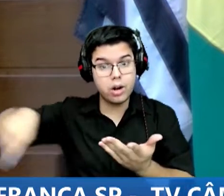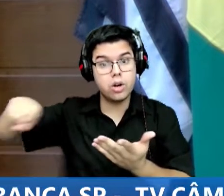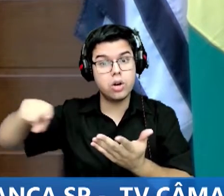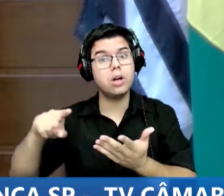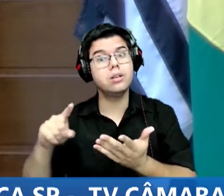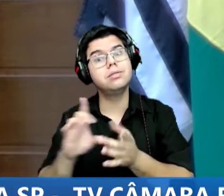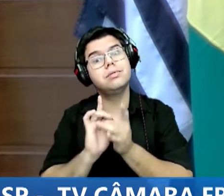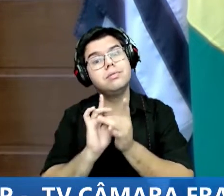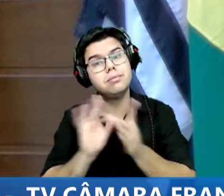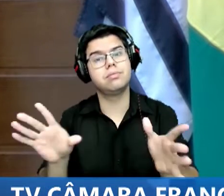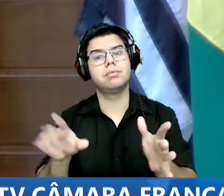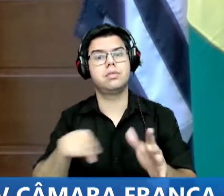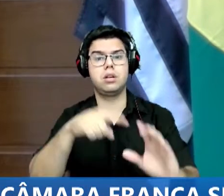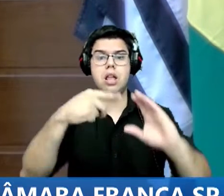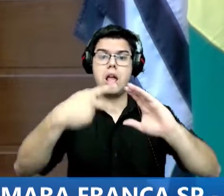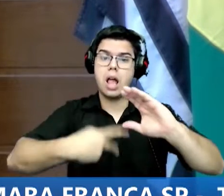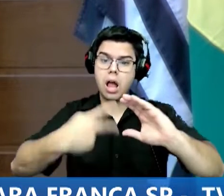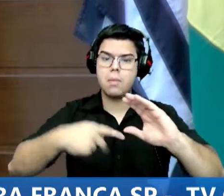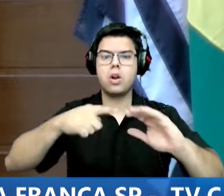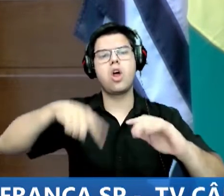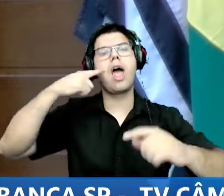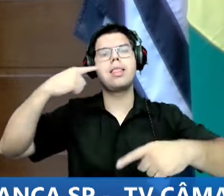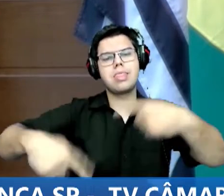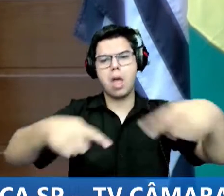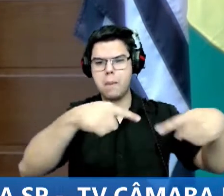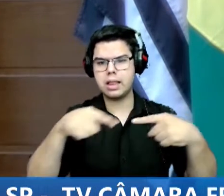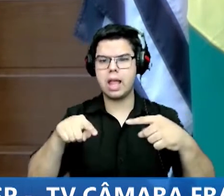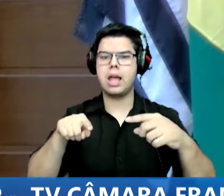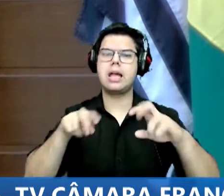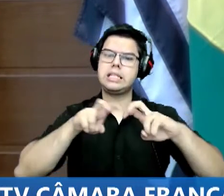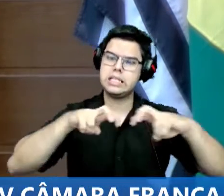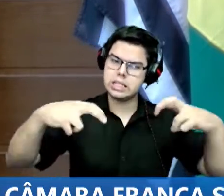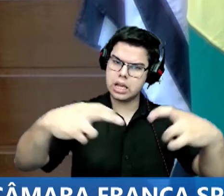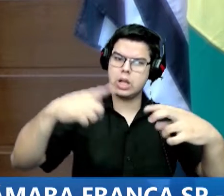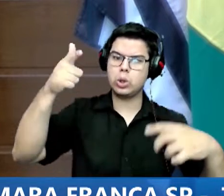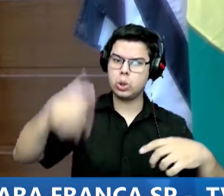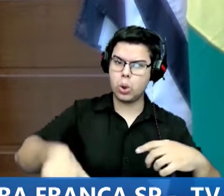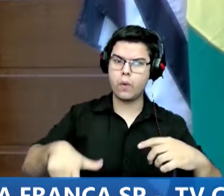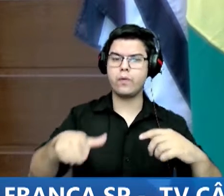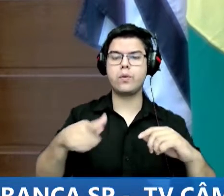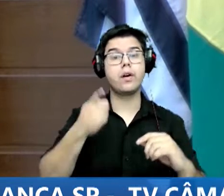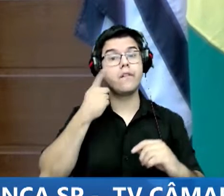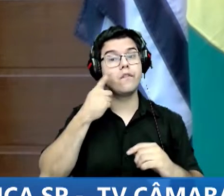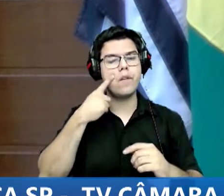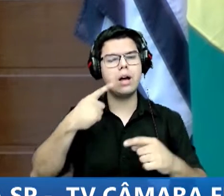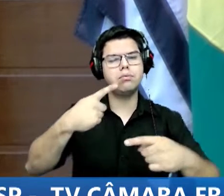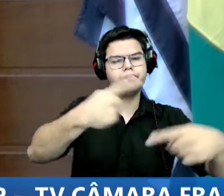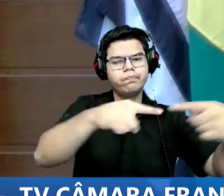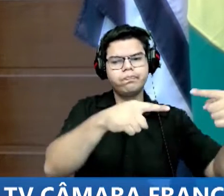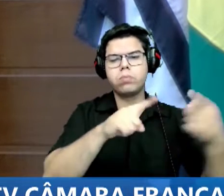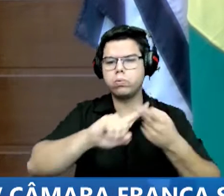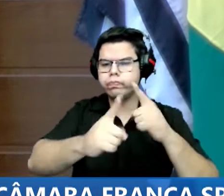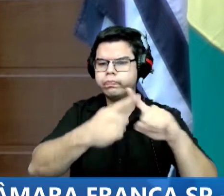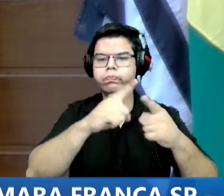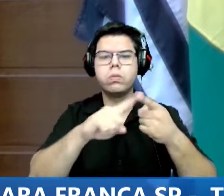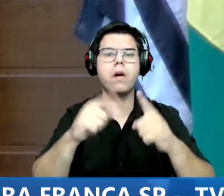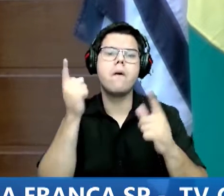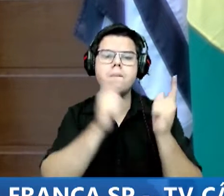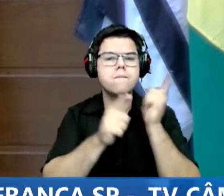que a gente debata, para que a gente sente outras vezes e encontre caminhos possíveis. E eu deixo aqui um